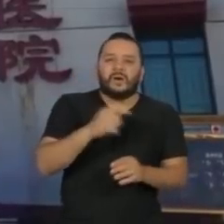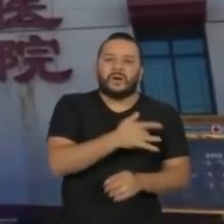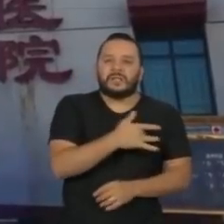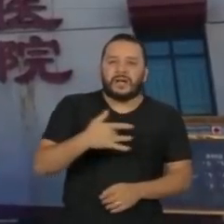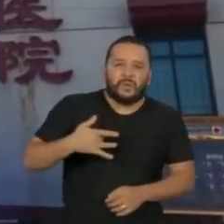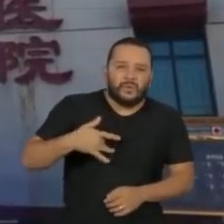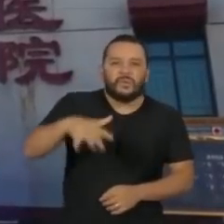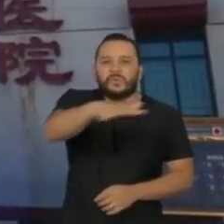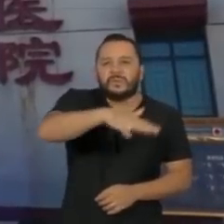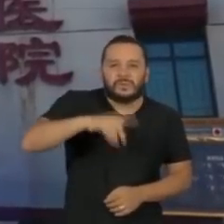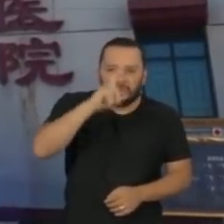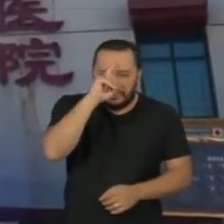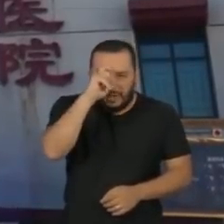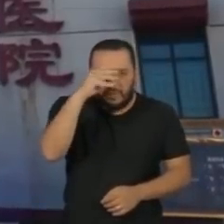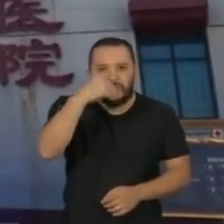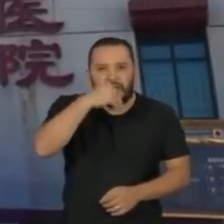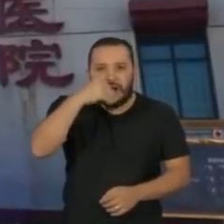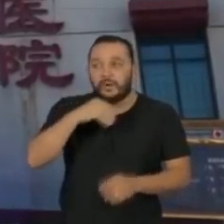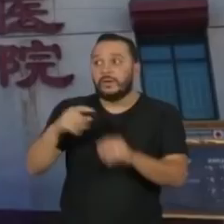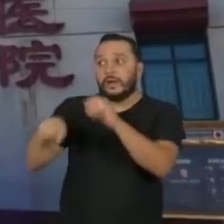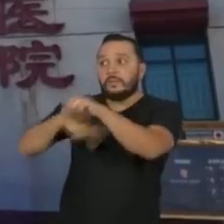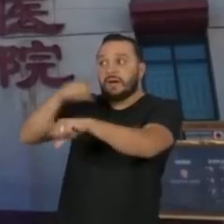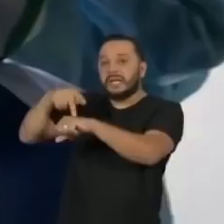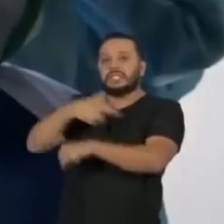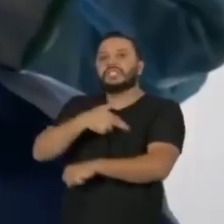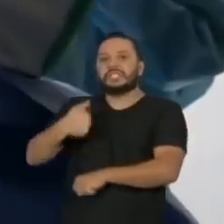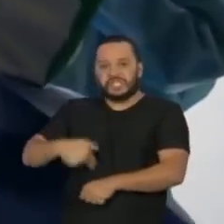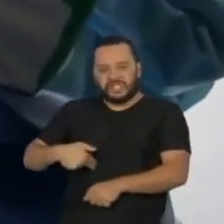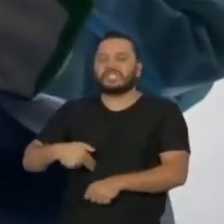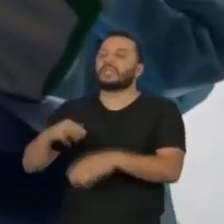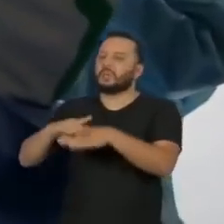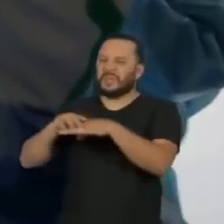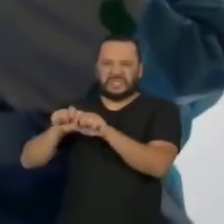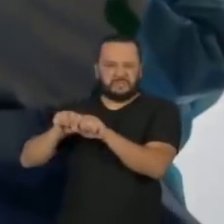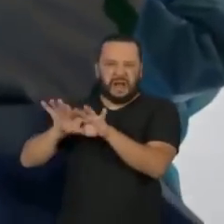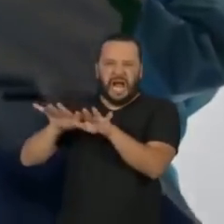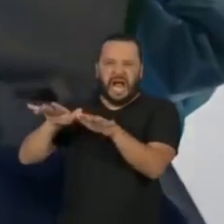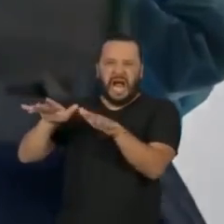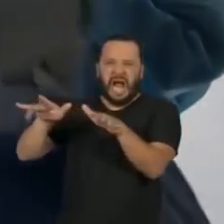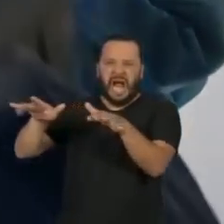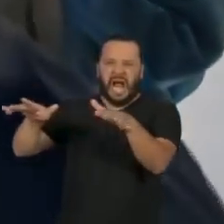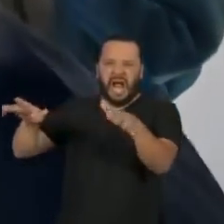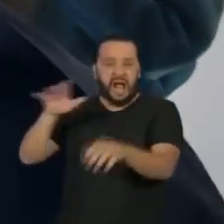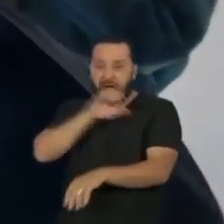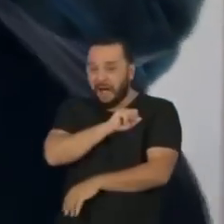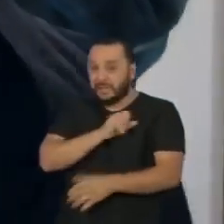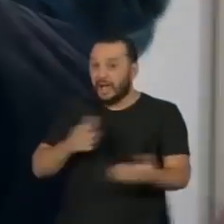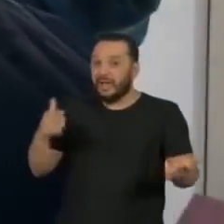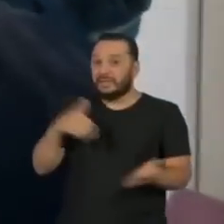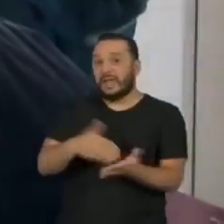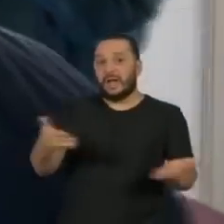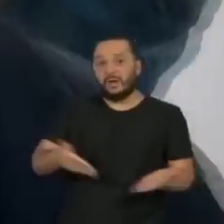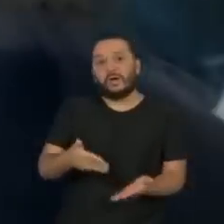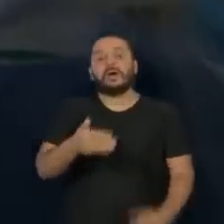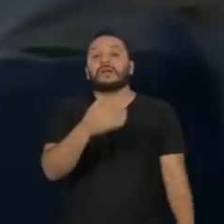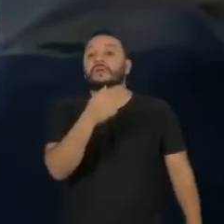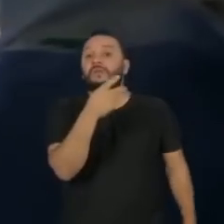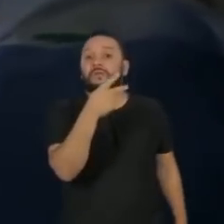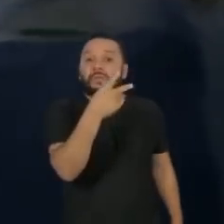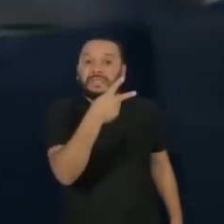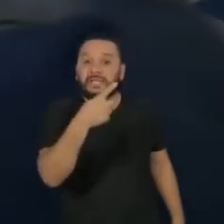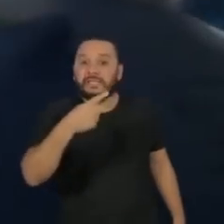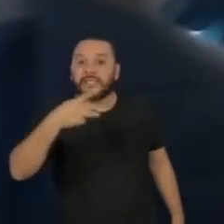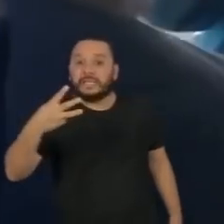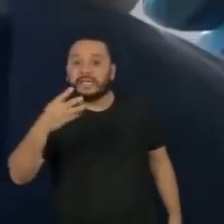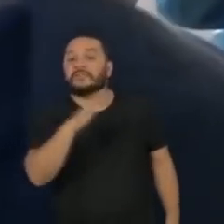a doença continua a se espalhar rapidamente. Até agora, foram registradas 213 mortes, a maioria